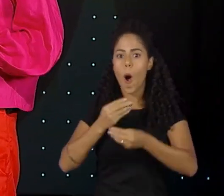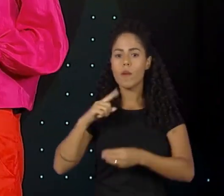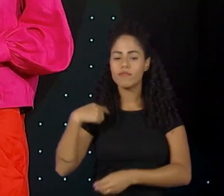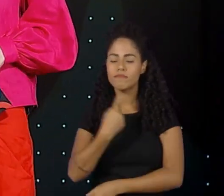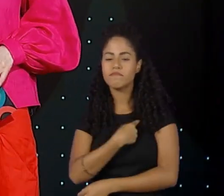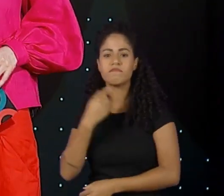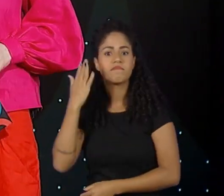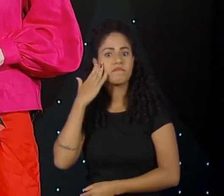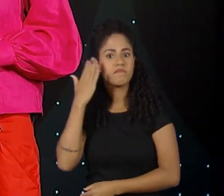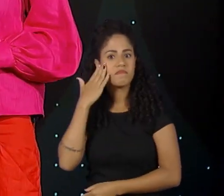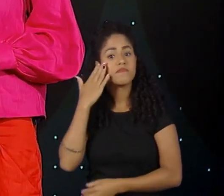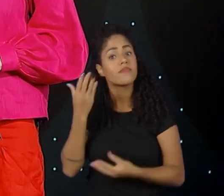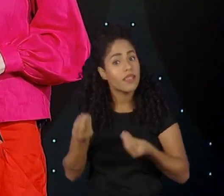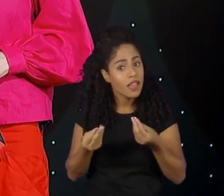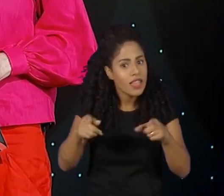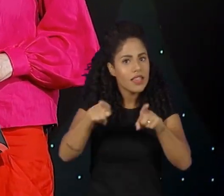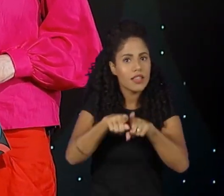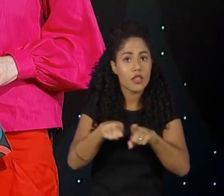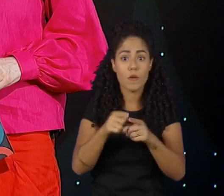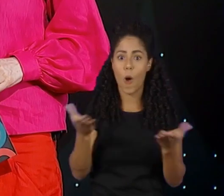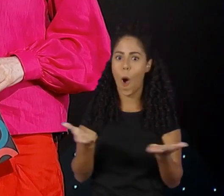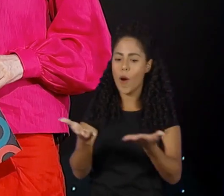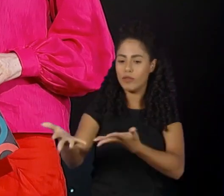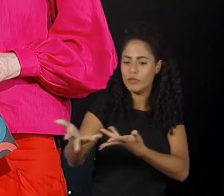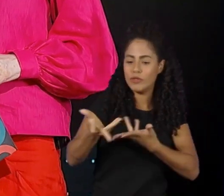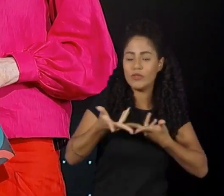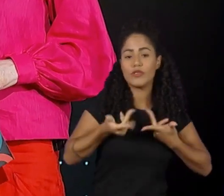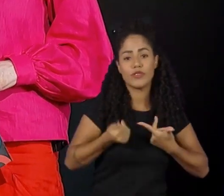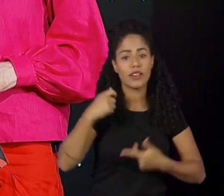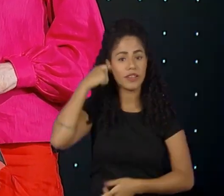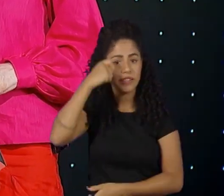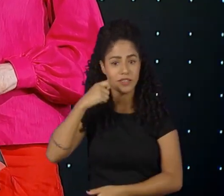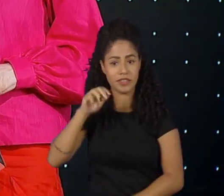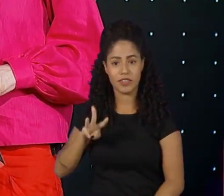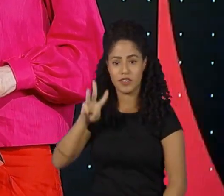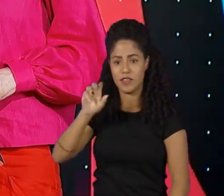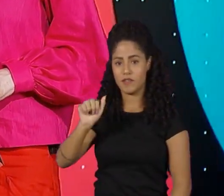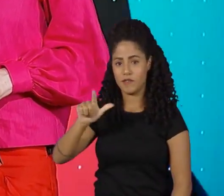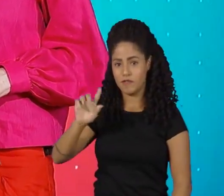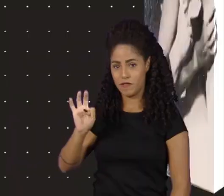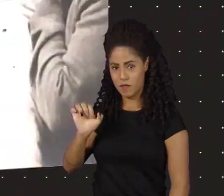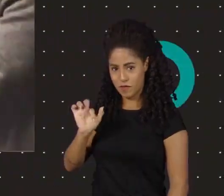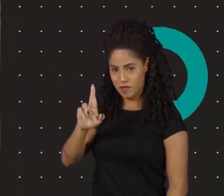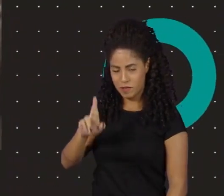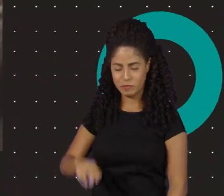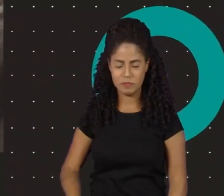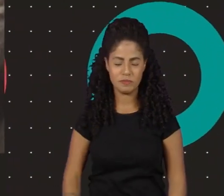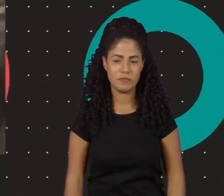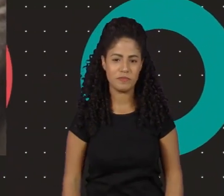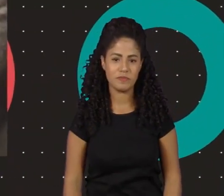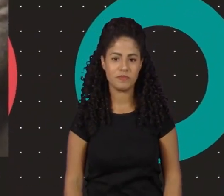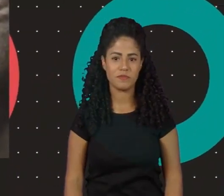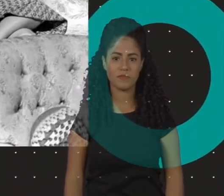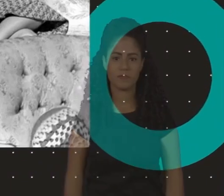mesmos. Pois é, como o nosso convidado de hoje, o ator Walter Breda.